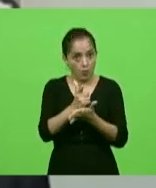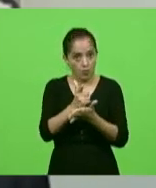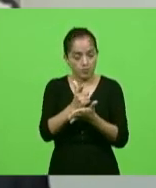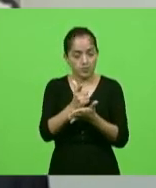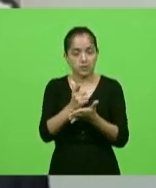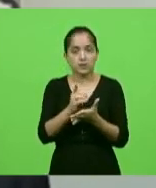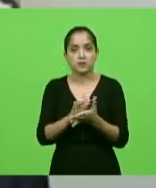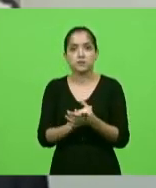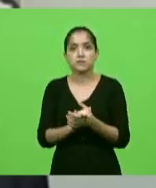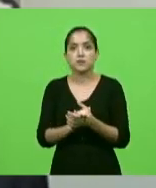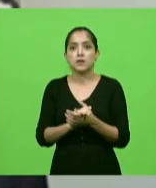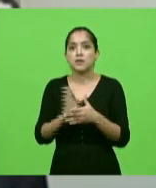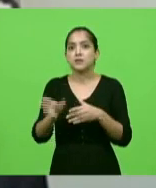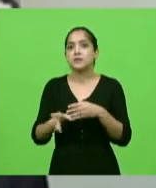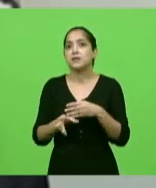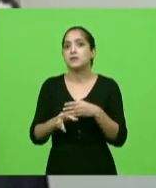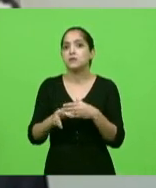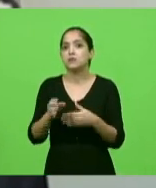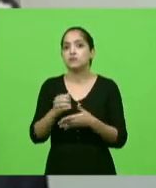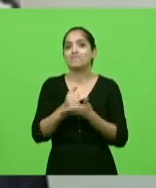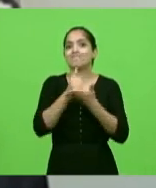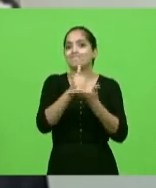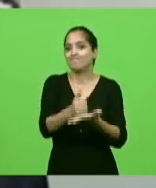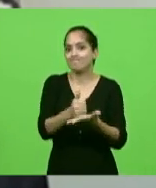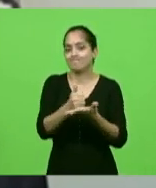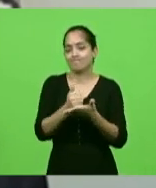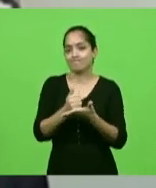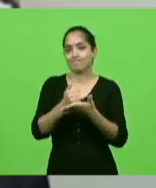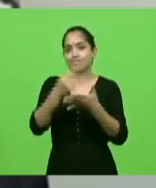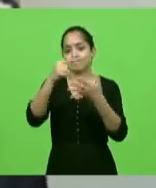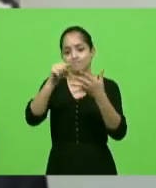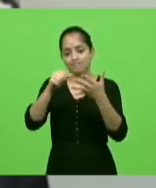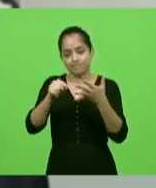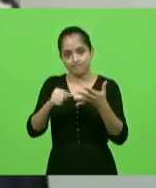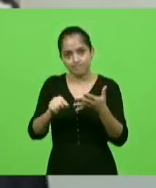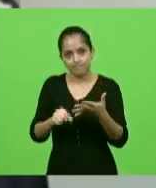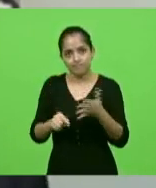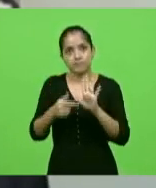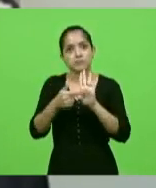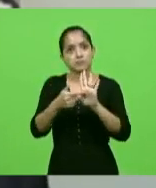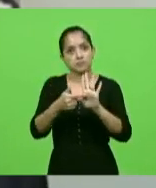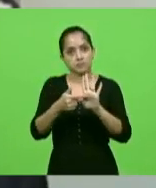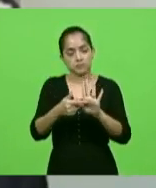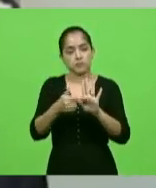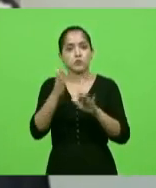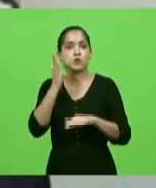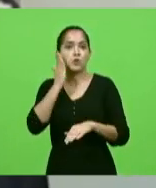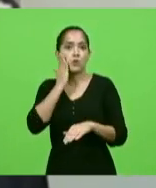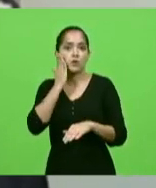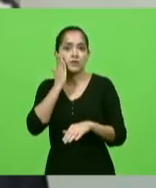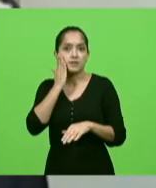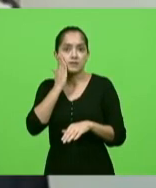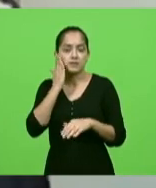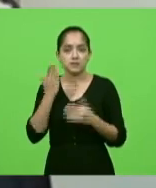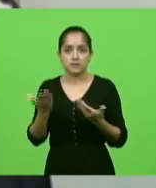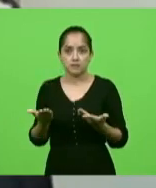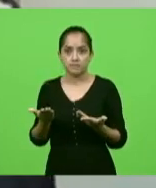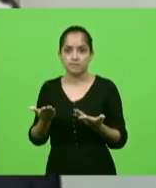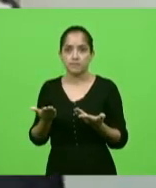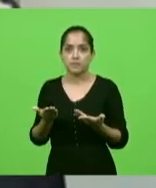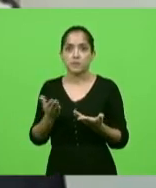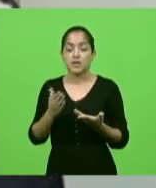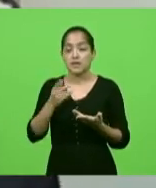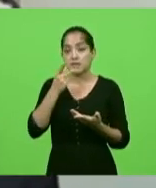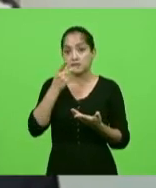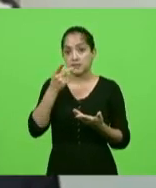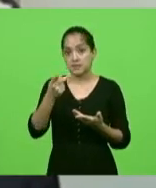dos respiradores não se sustenta diante dos diversos elementos que indicam que conheciam dos fatos